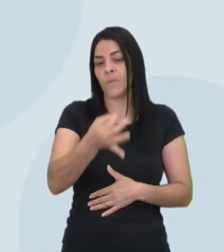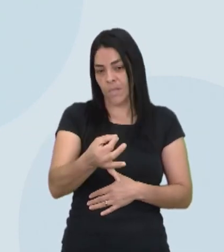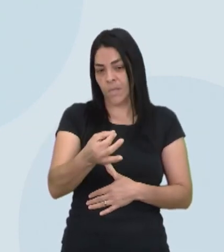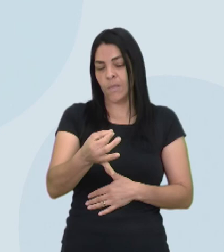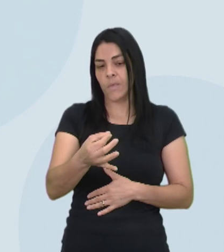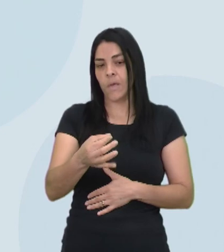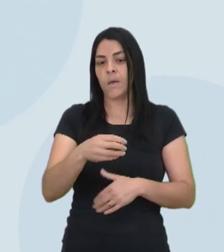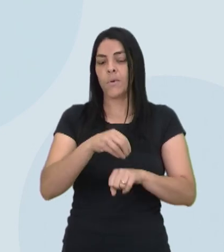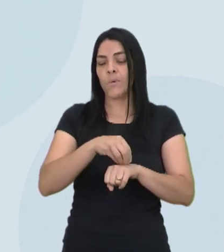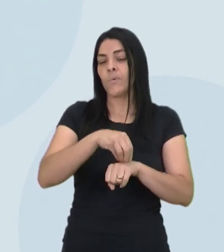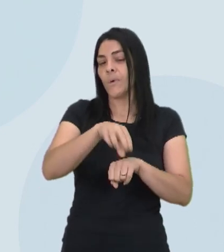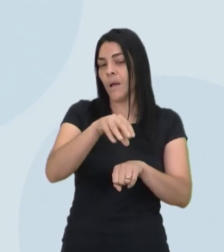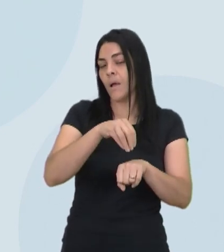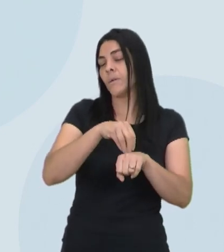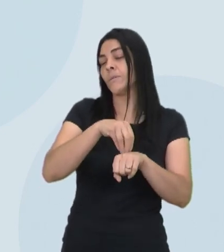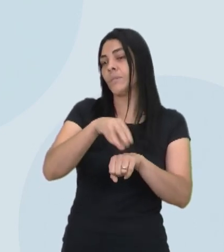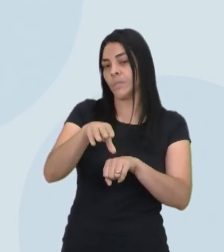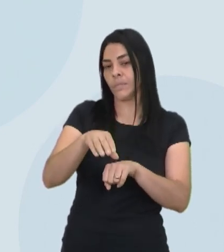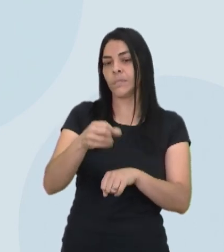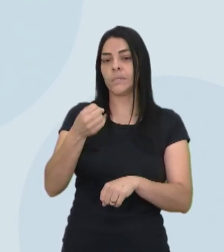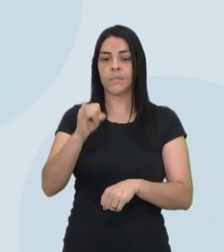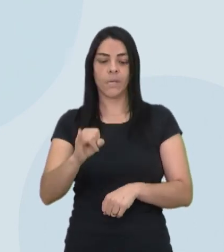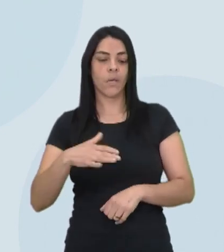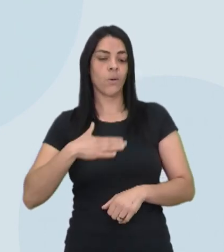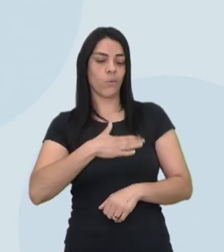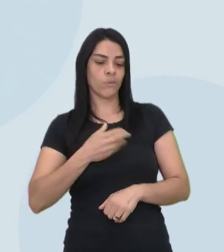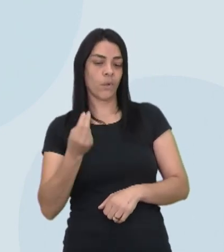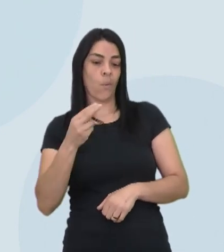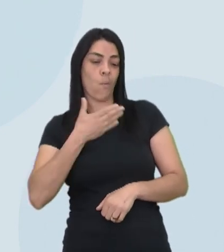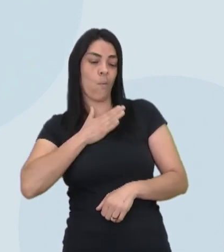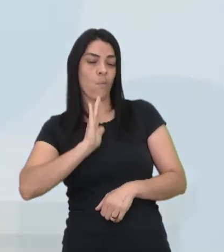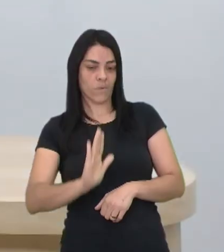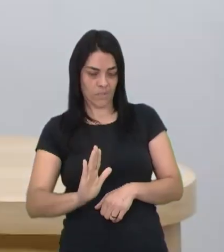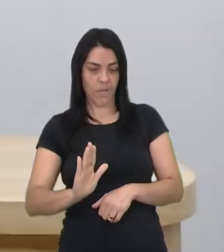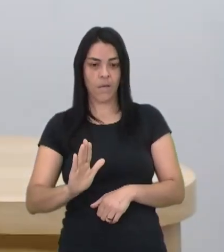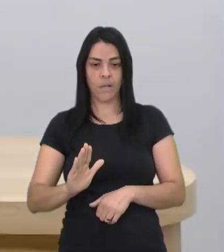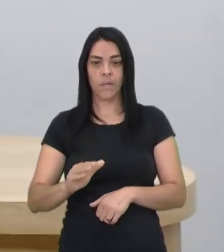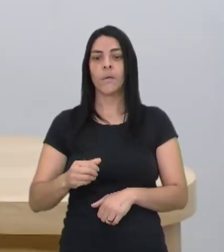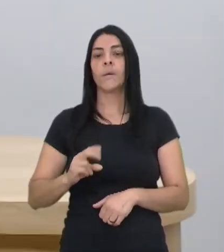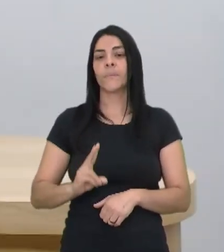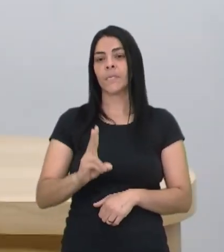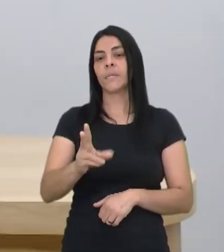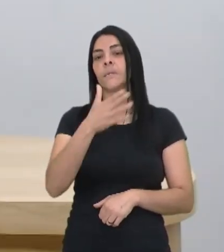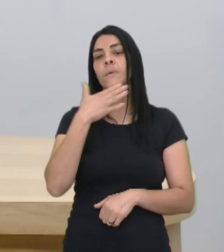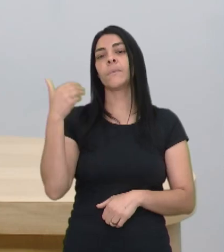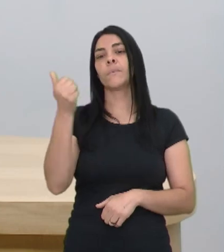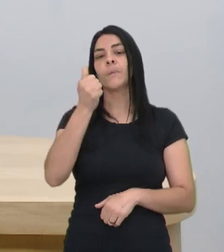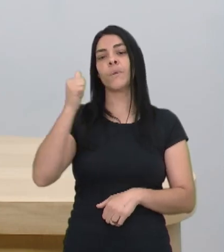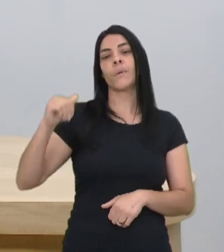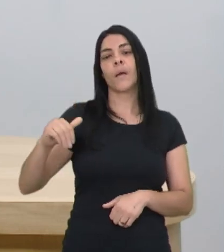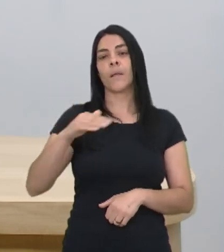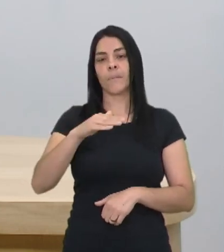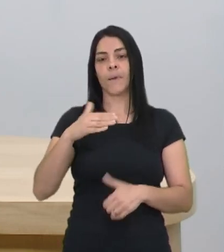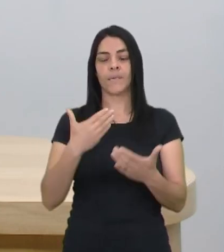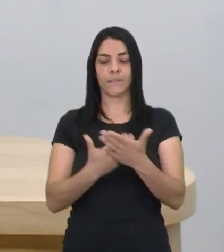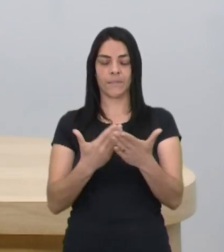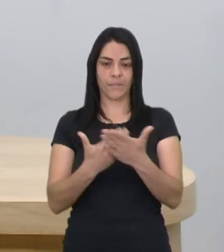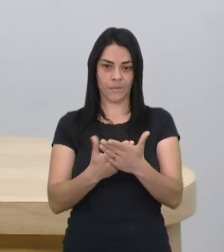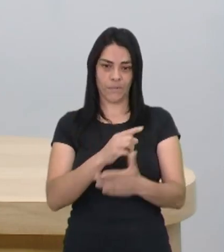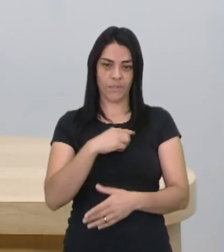dicas, né? Digam o que gostaram, o que não gostaram, para a gente estar sempre melhorando cada vez mais as nossas aulas aí,